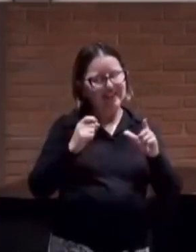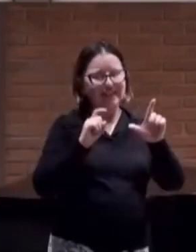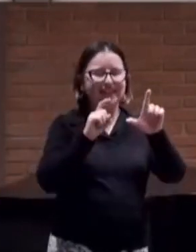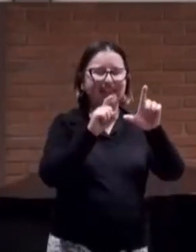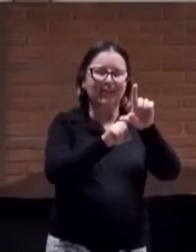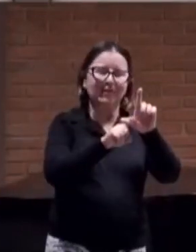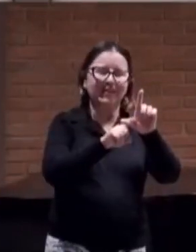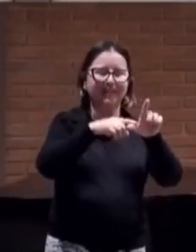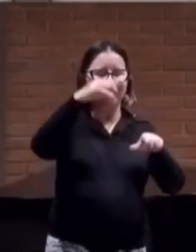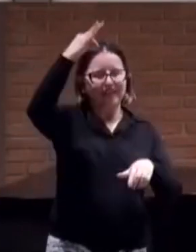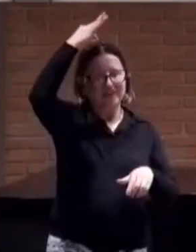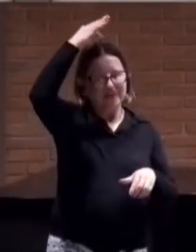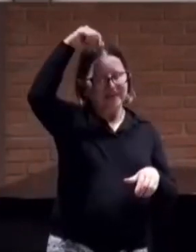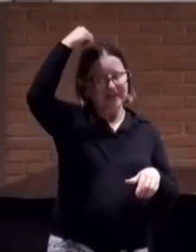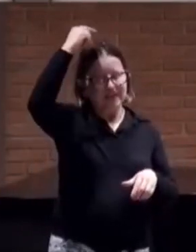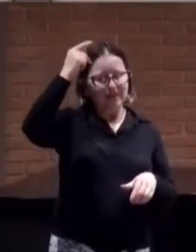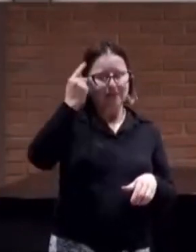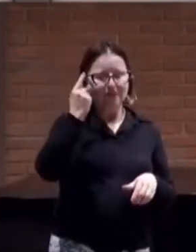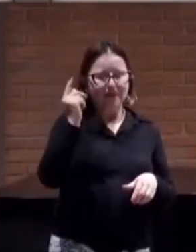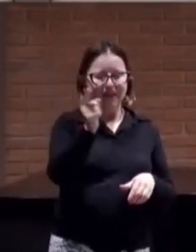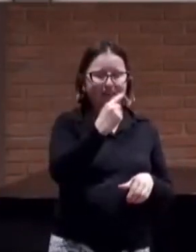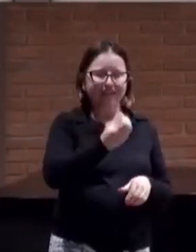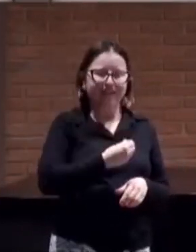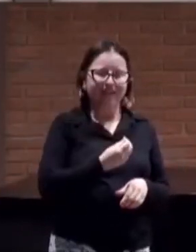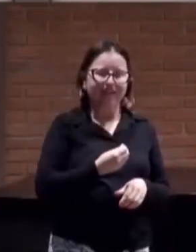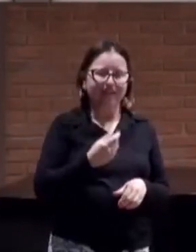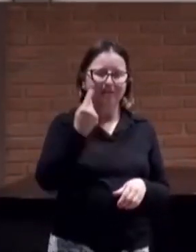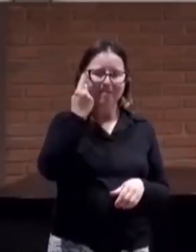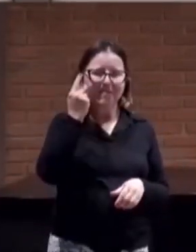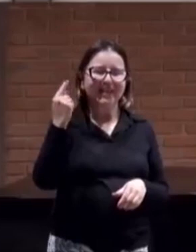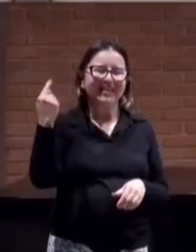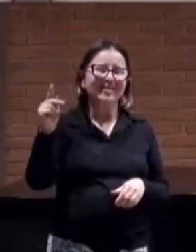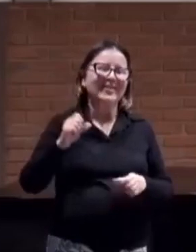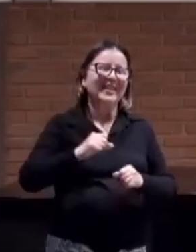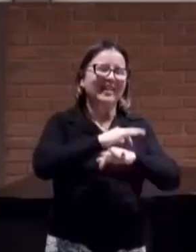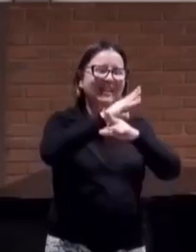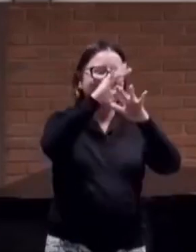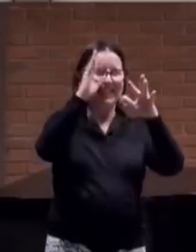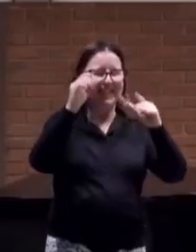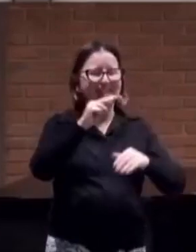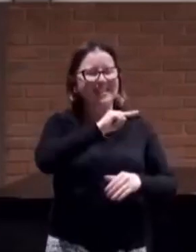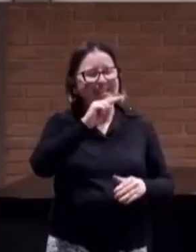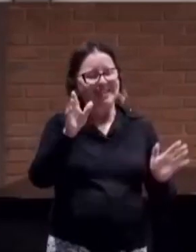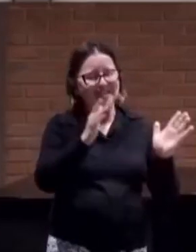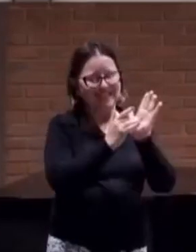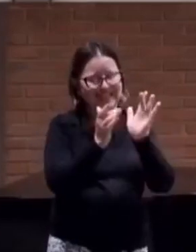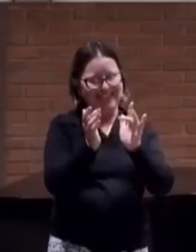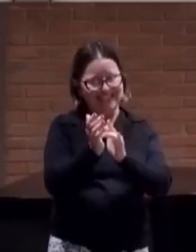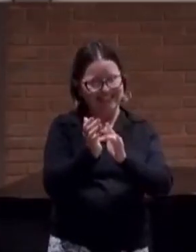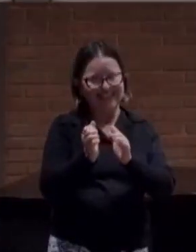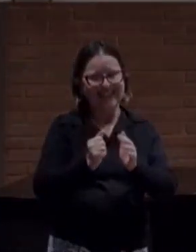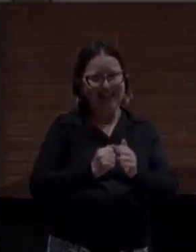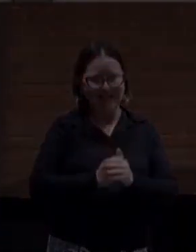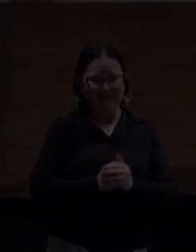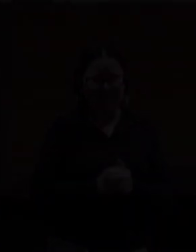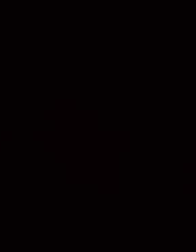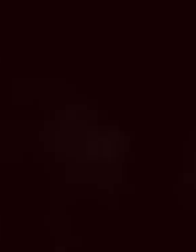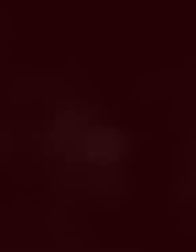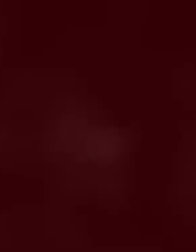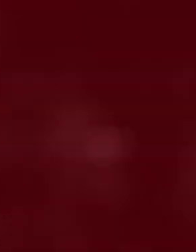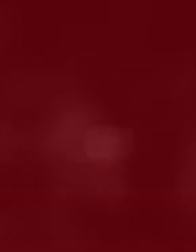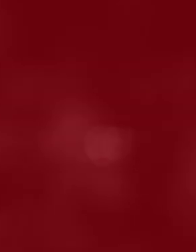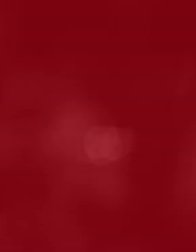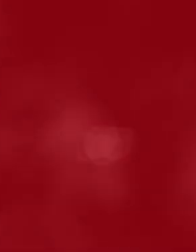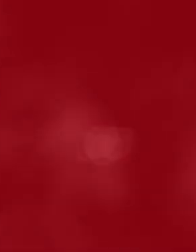dEle, para que vivamos para a Tua glória. No nome de Jesus. Amém.